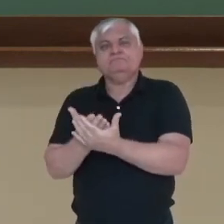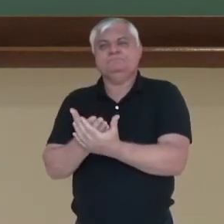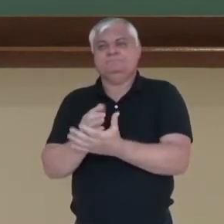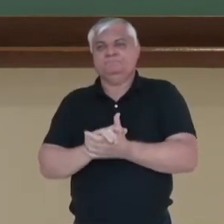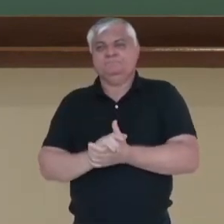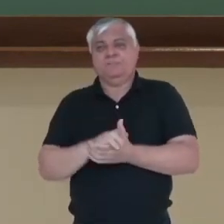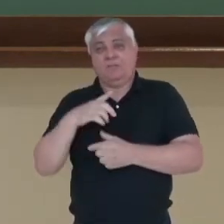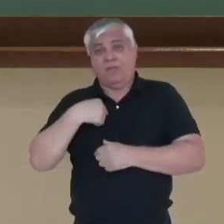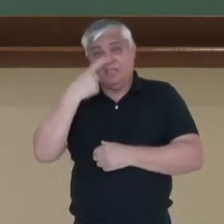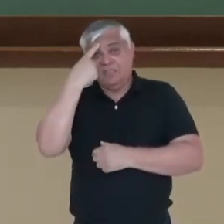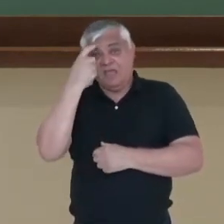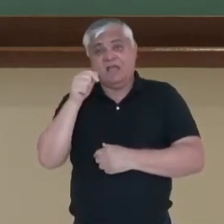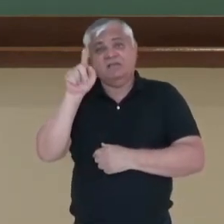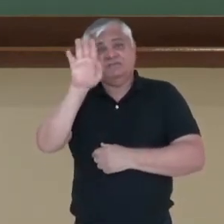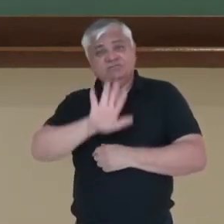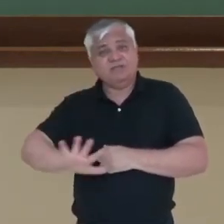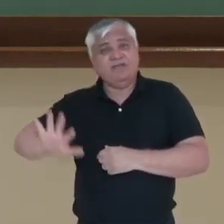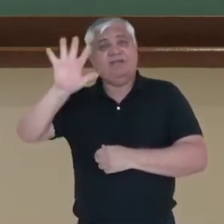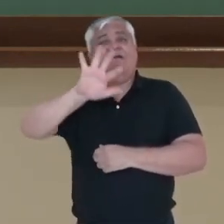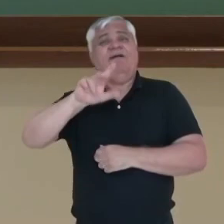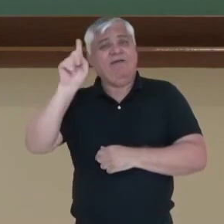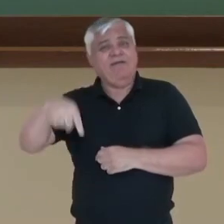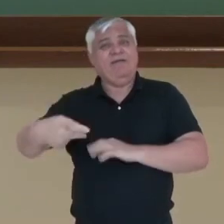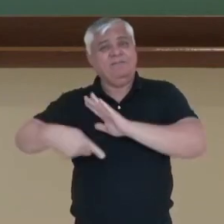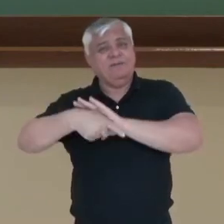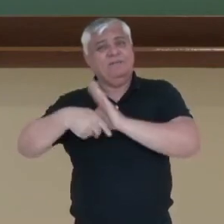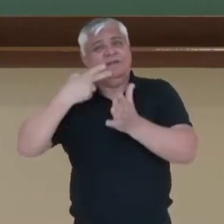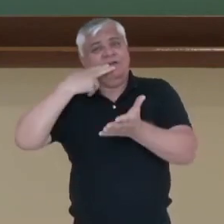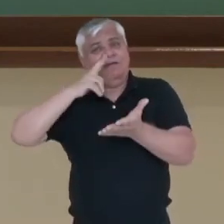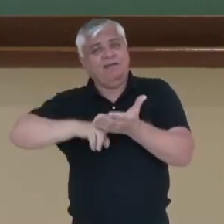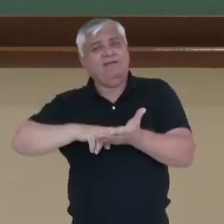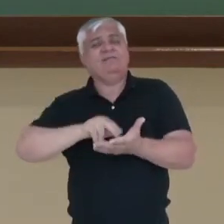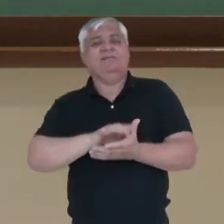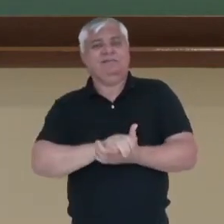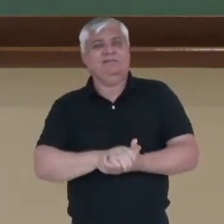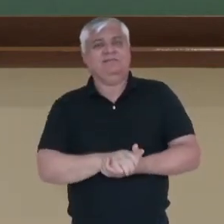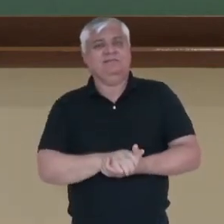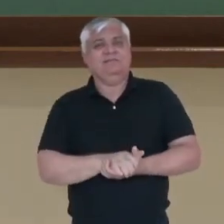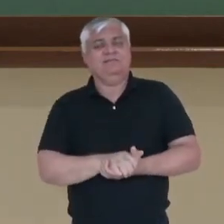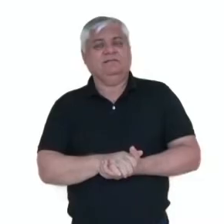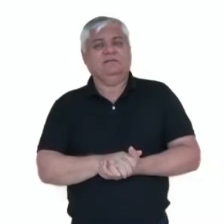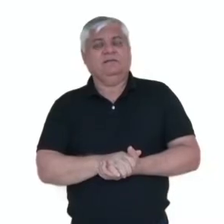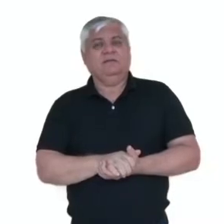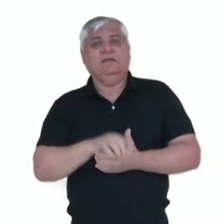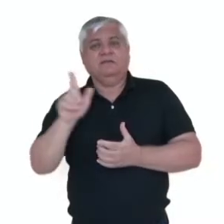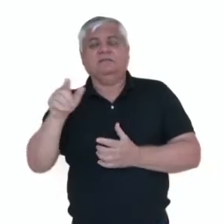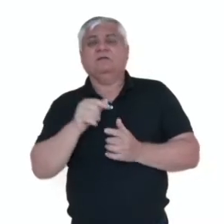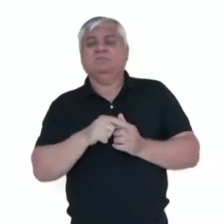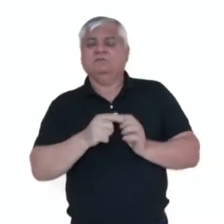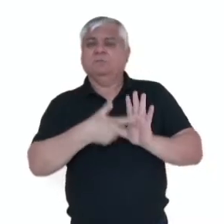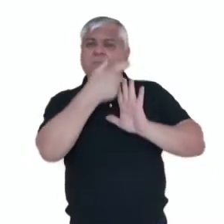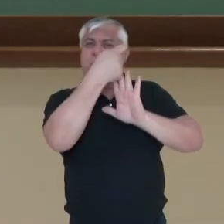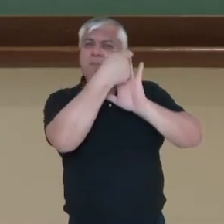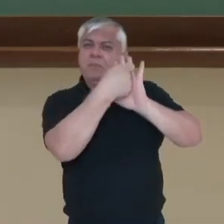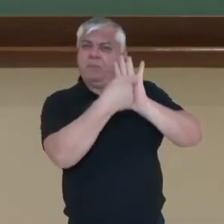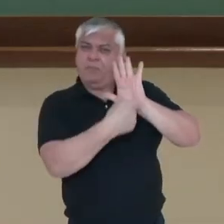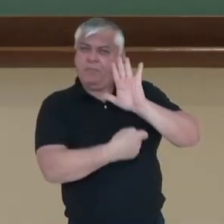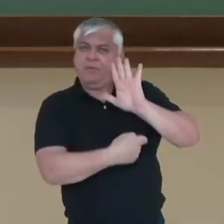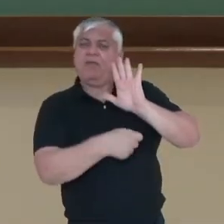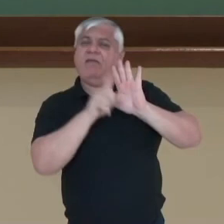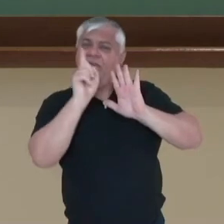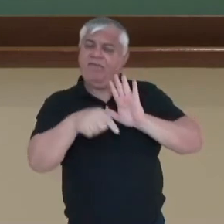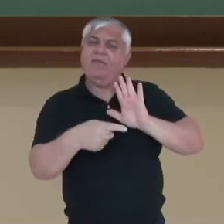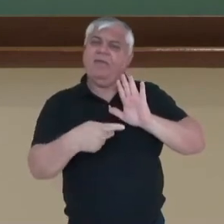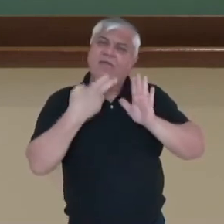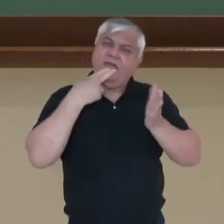a ideia geral desta parte da carta, especificamente o corpo do texto, que nada mais é do que